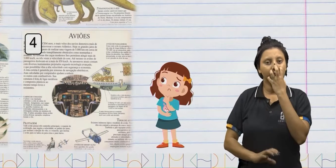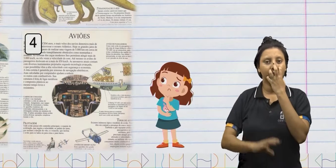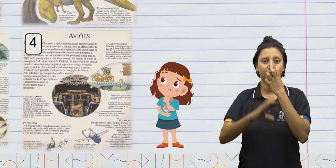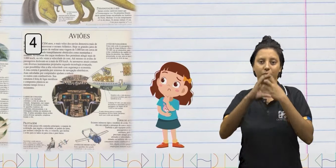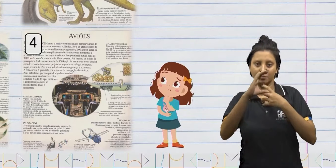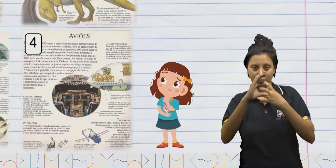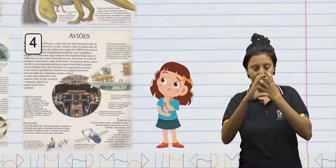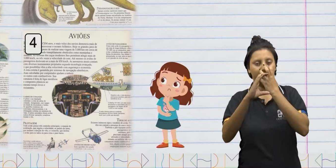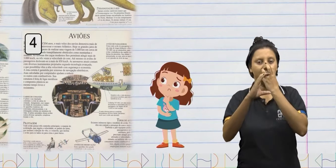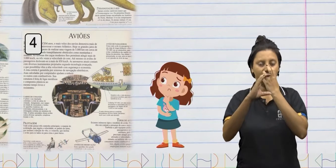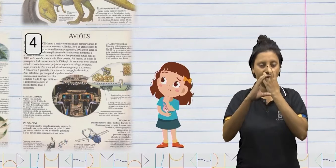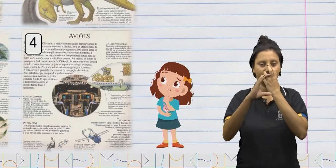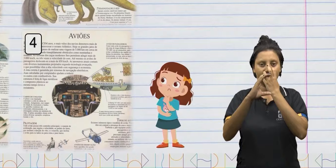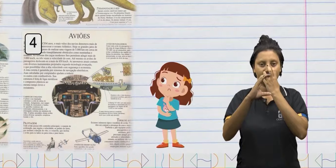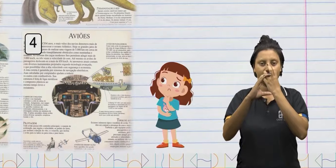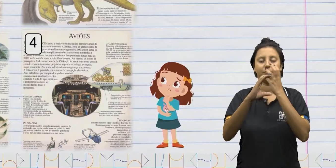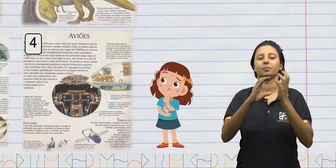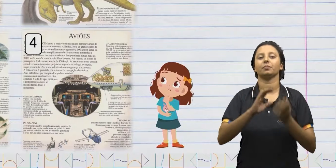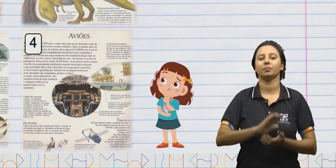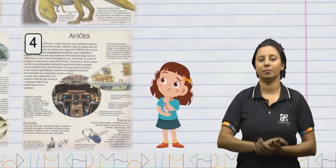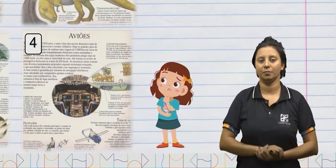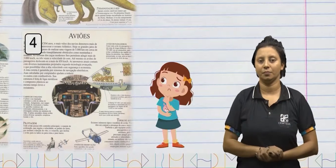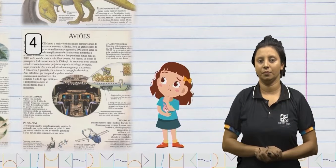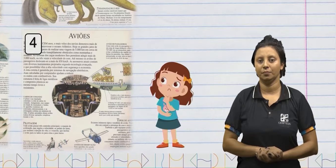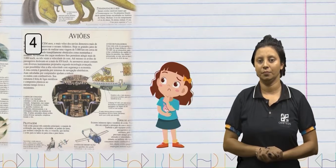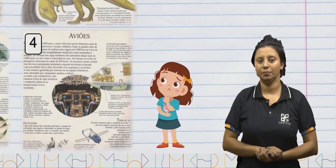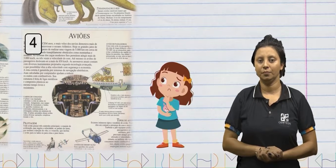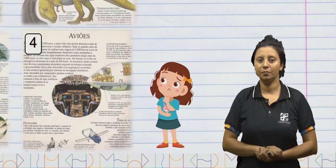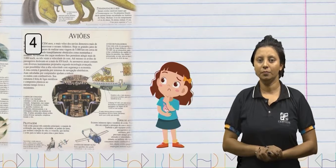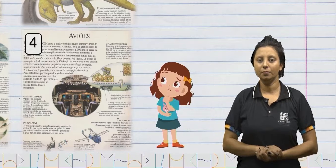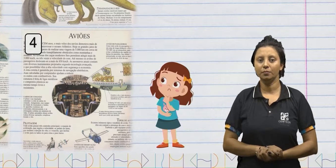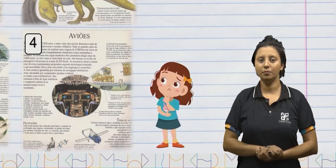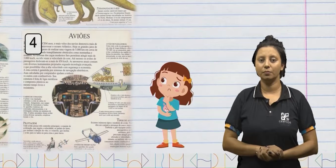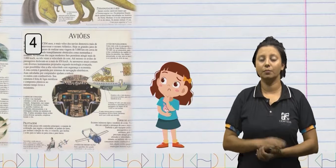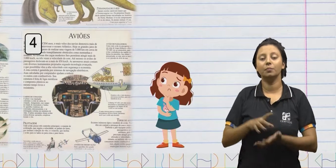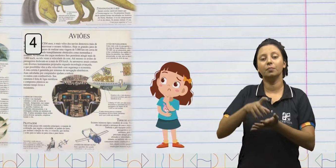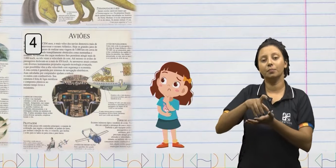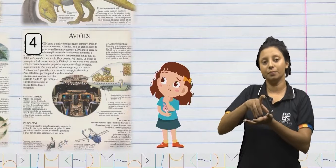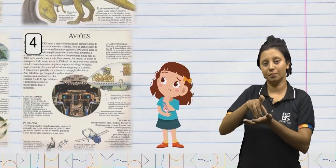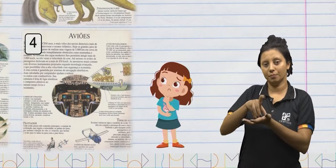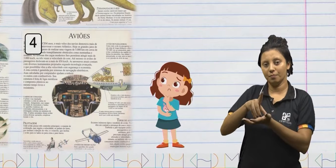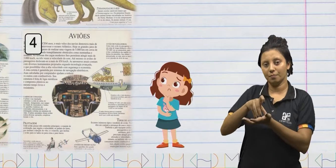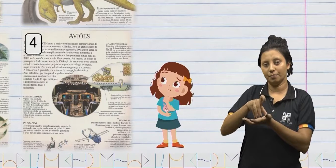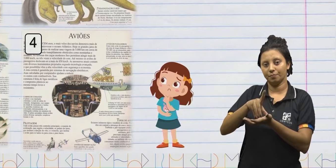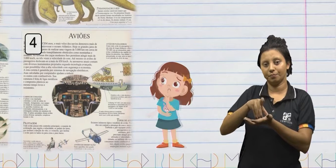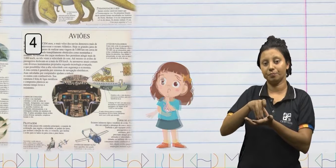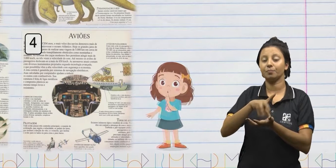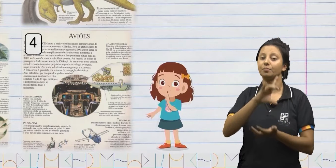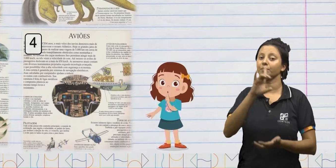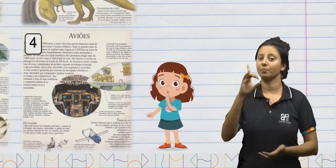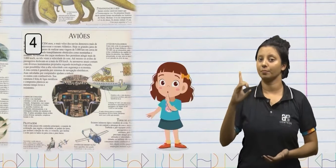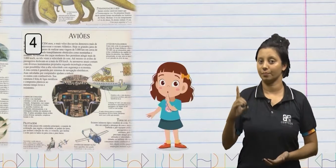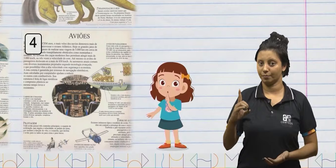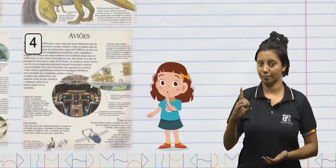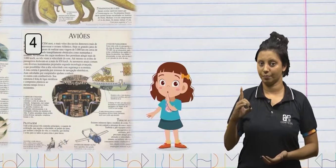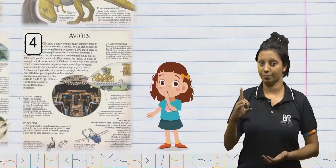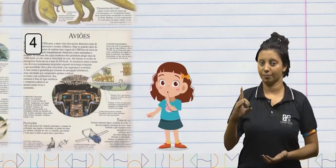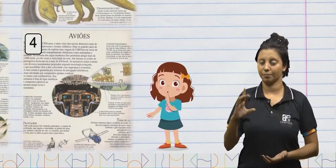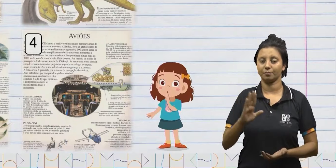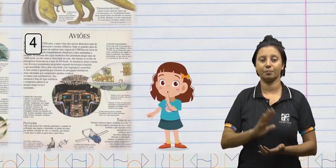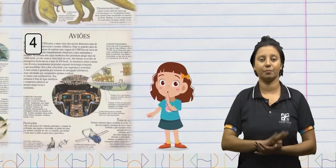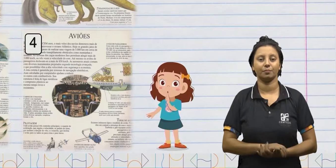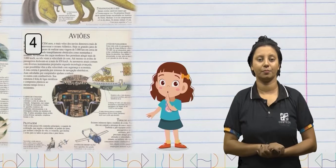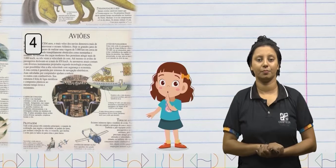lobos e raposas inicia com a letra C. O verbete dinossauros inicia com a letra